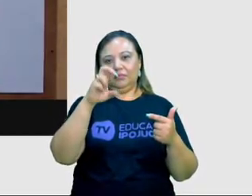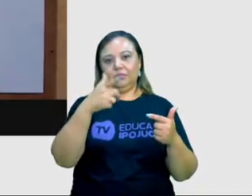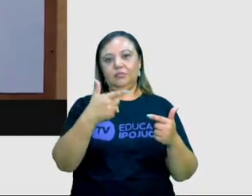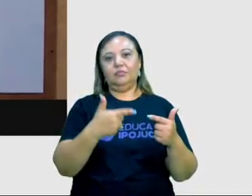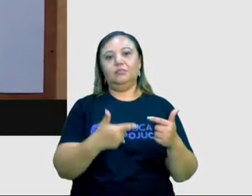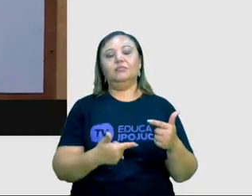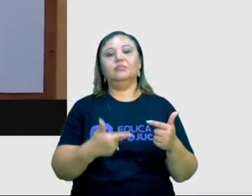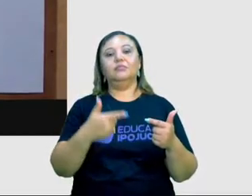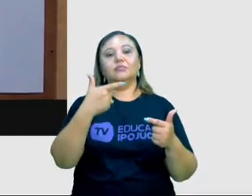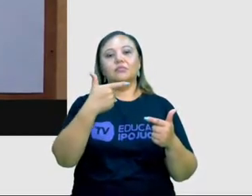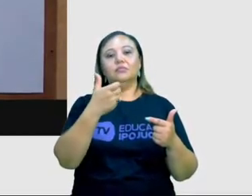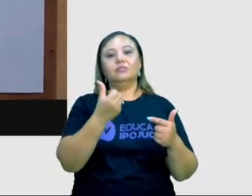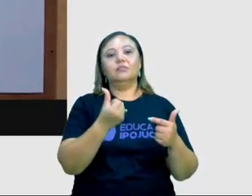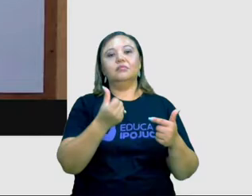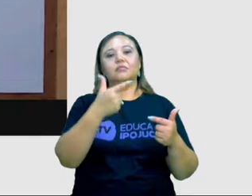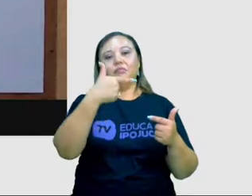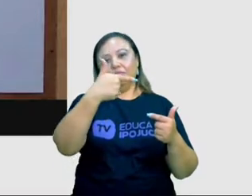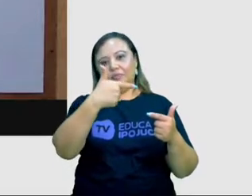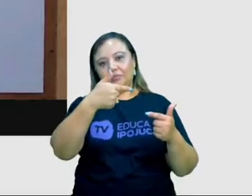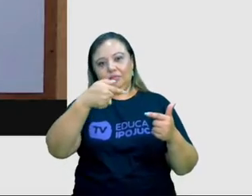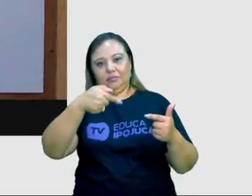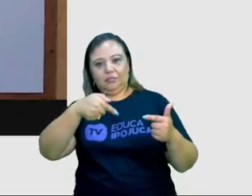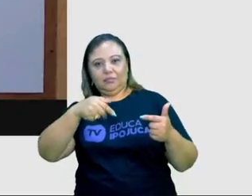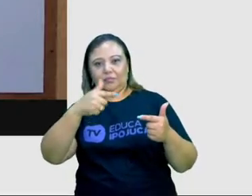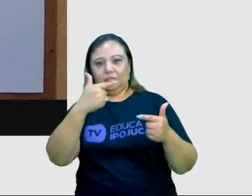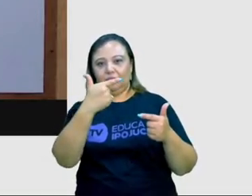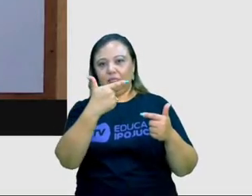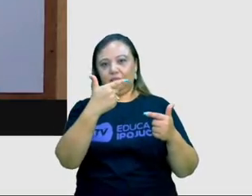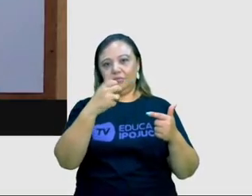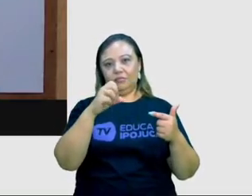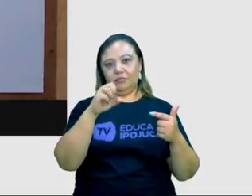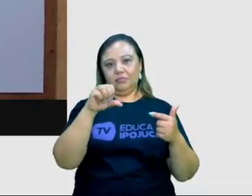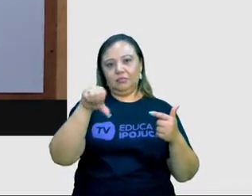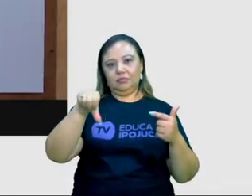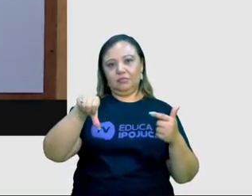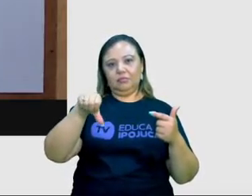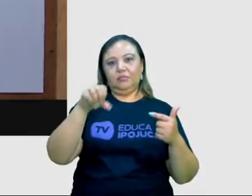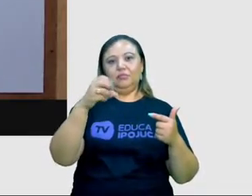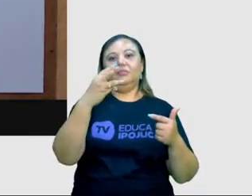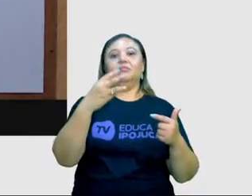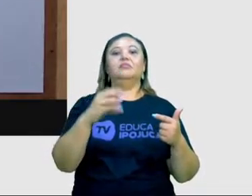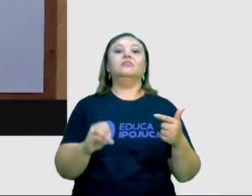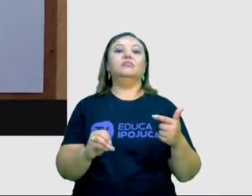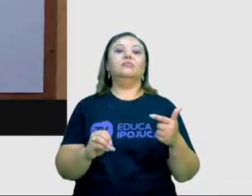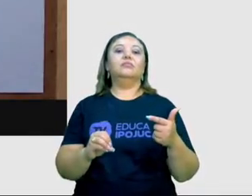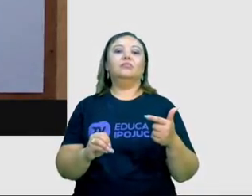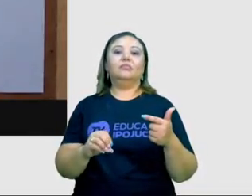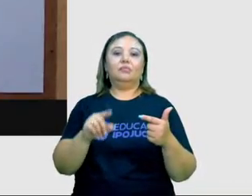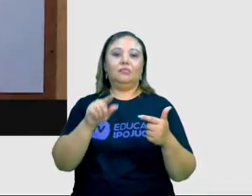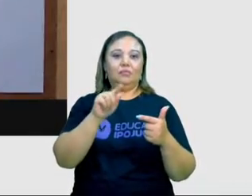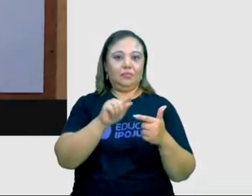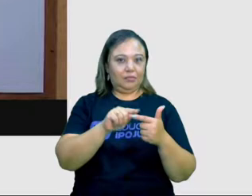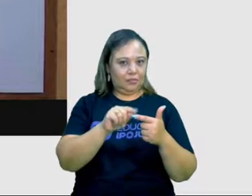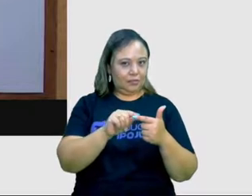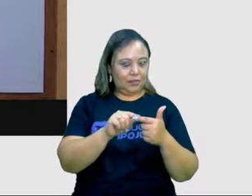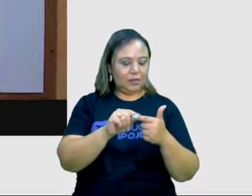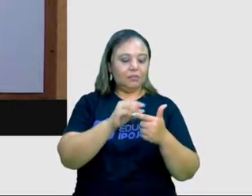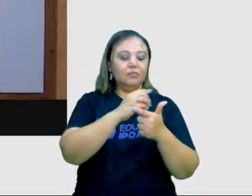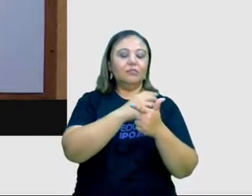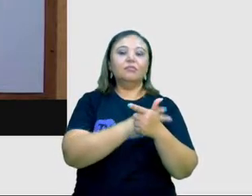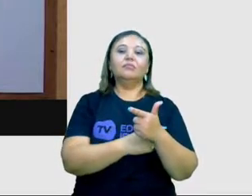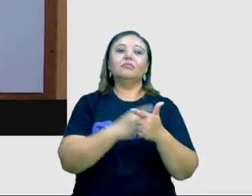25, 26, 27, 28, 29, 30. Beleza!